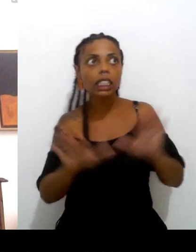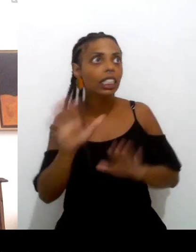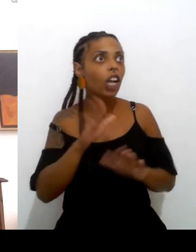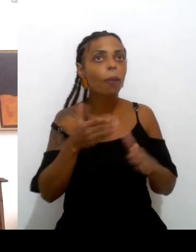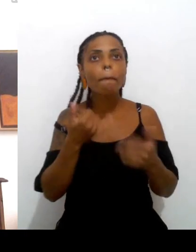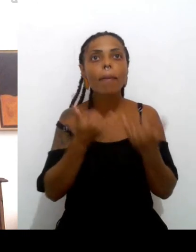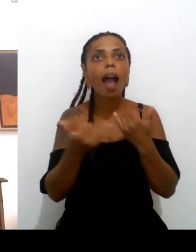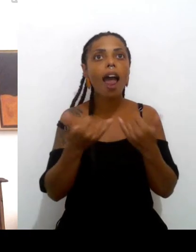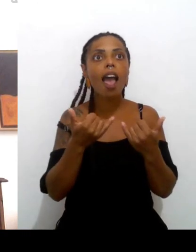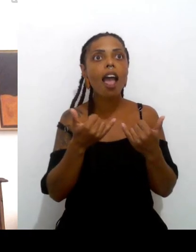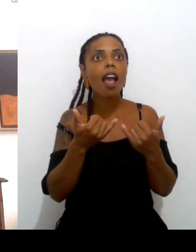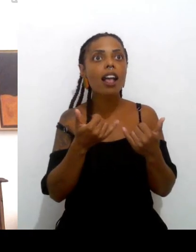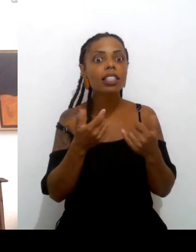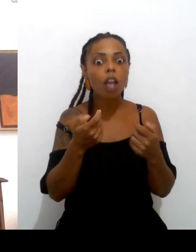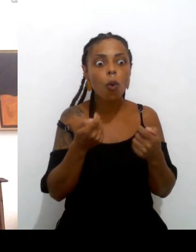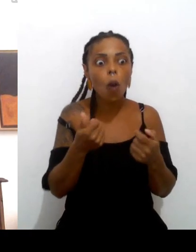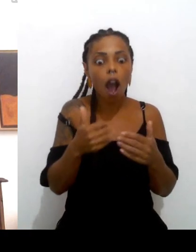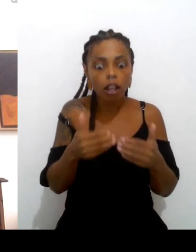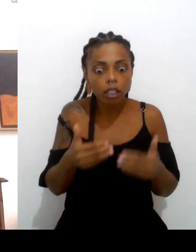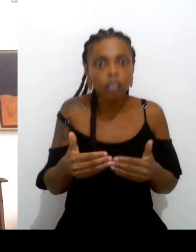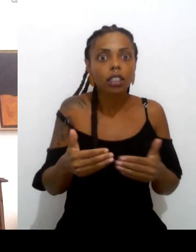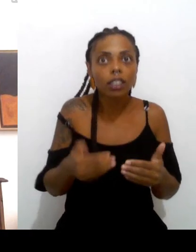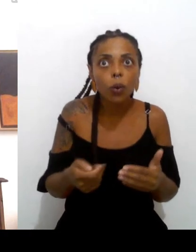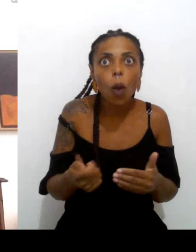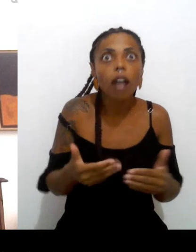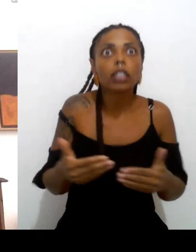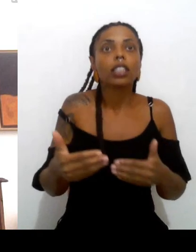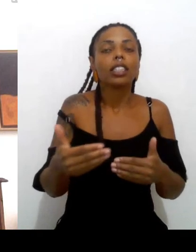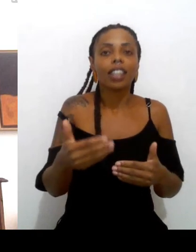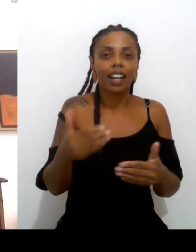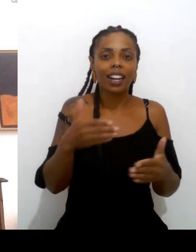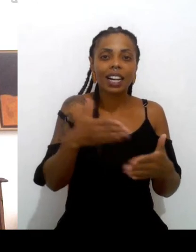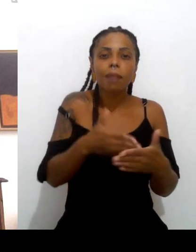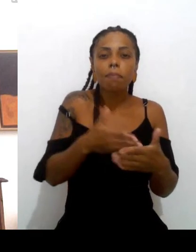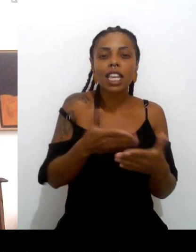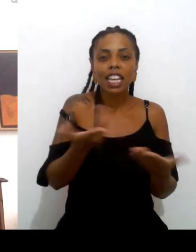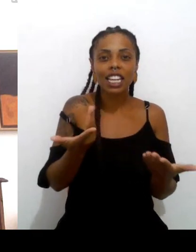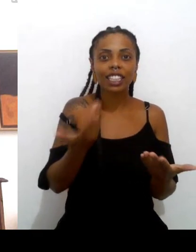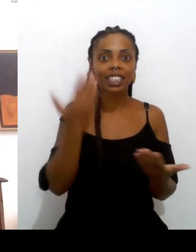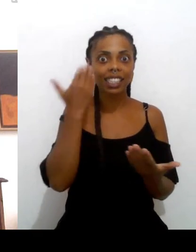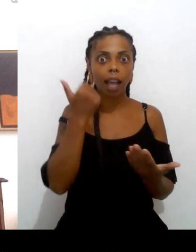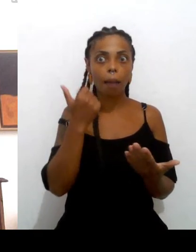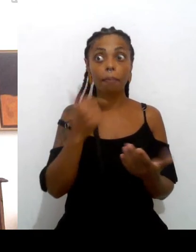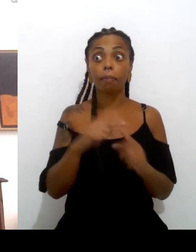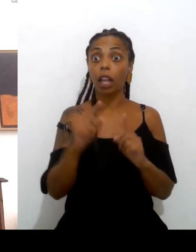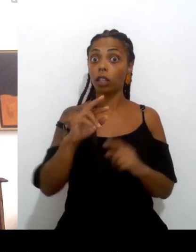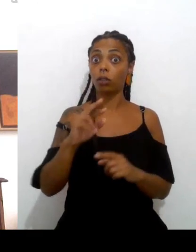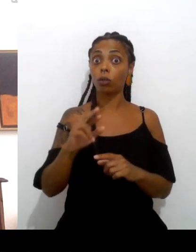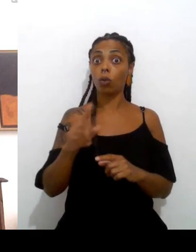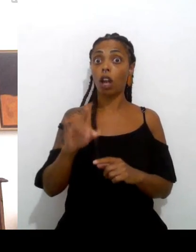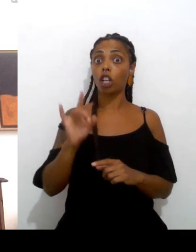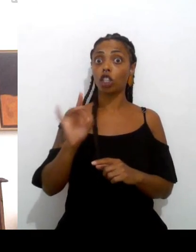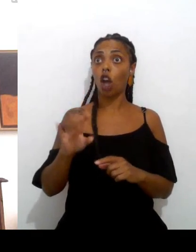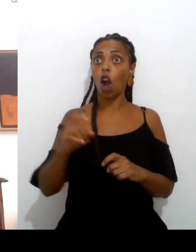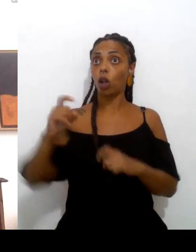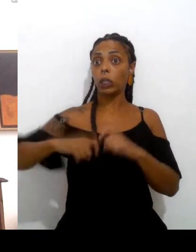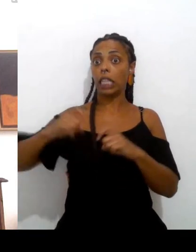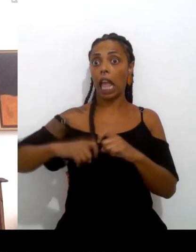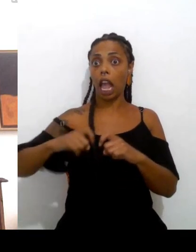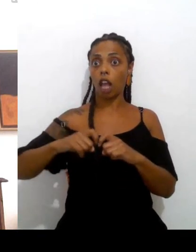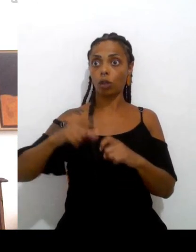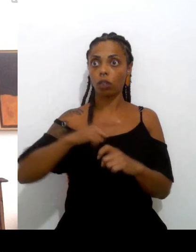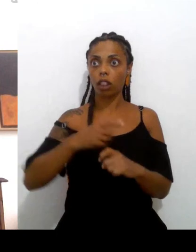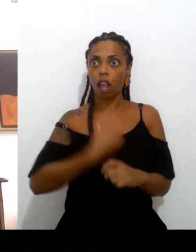e ele vivia realmente No Limite não só na área do que se refere ao sexo mas ele vivia